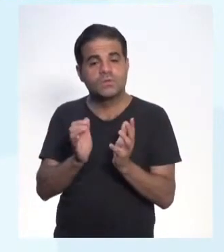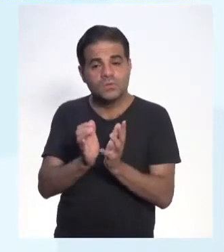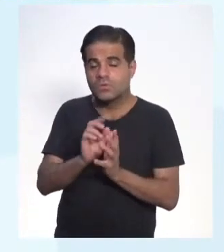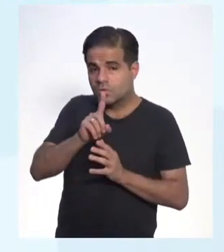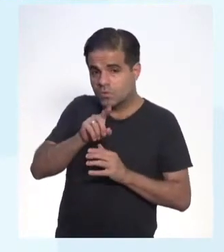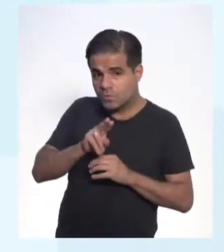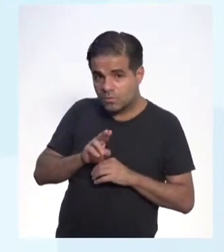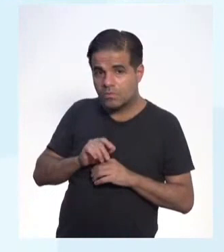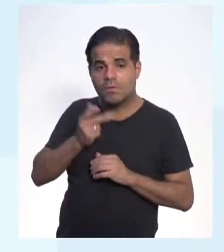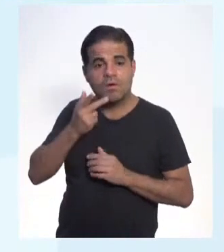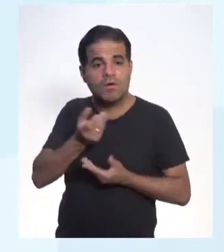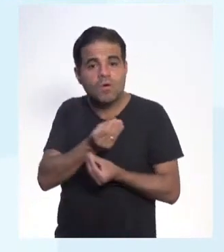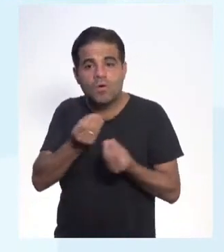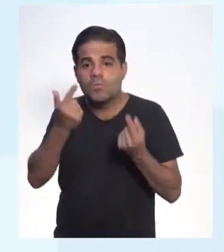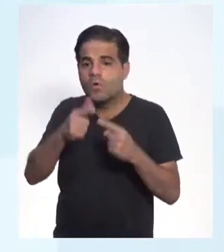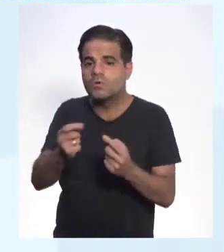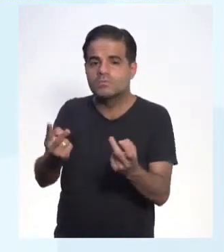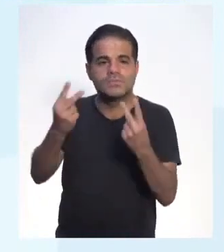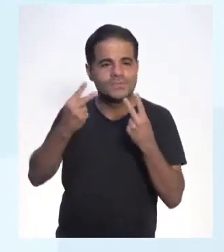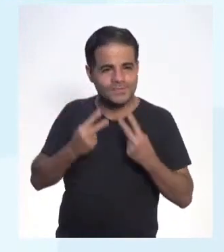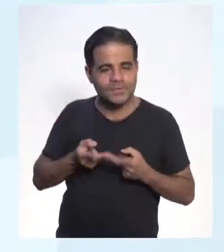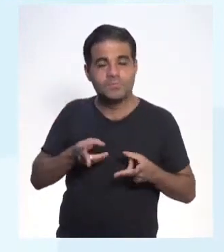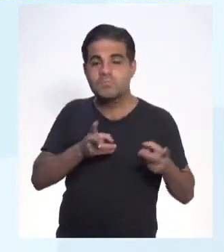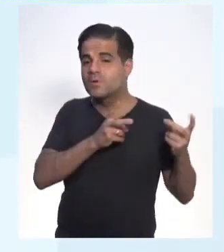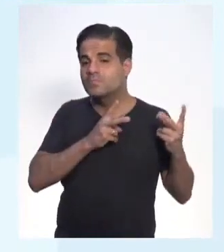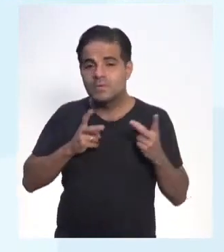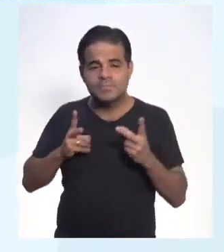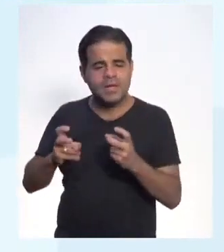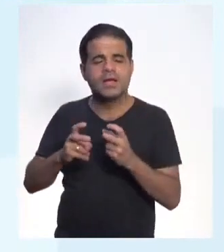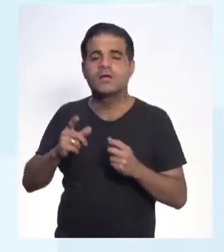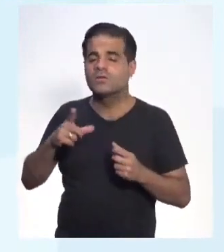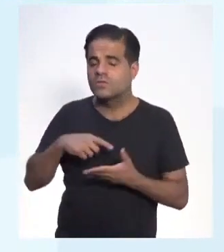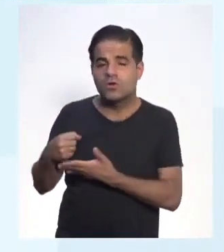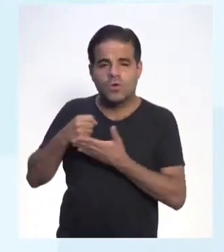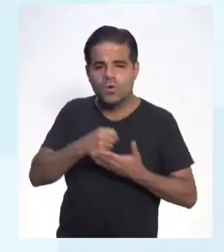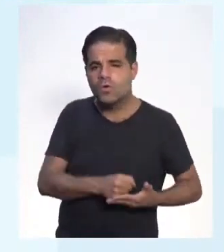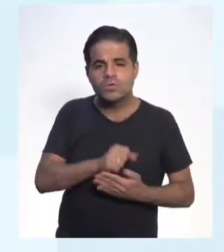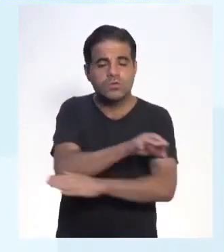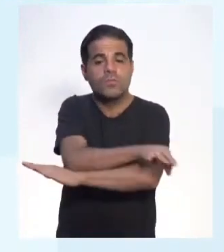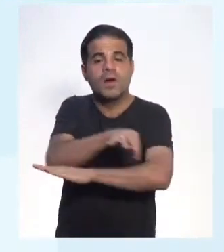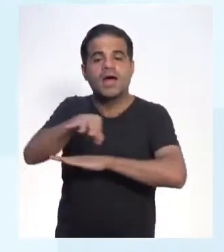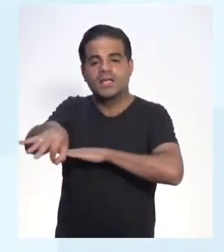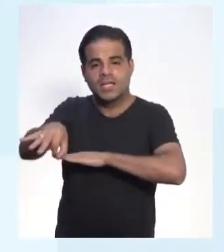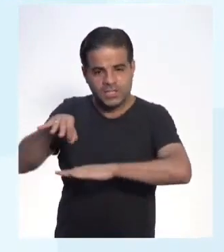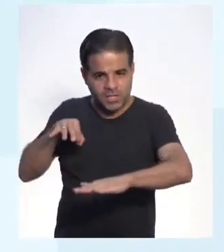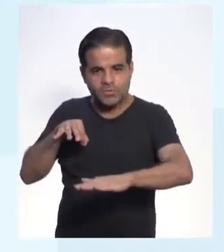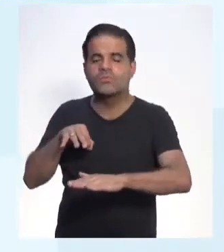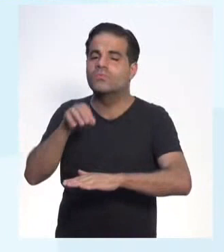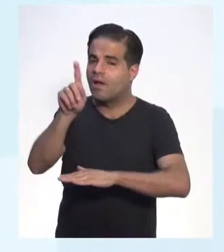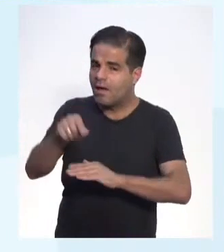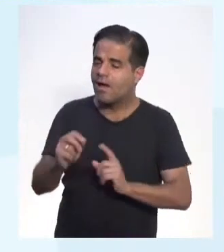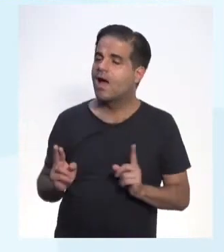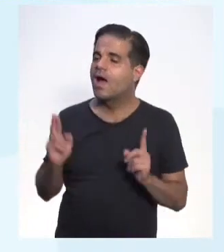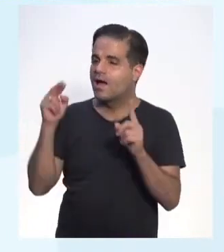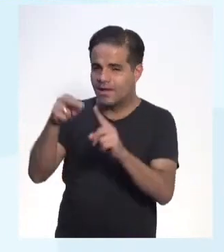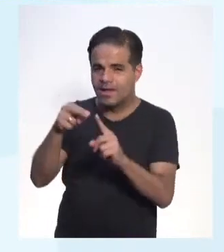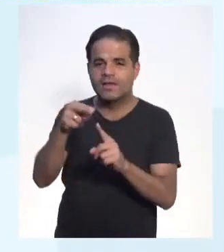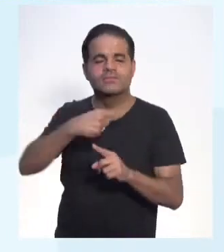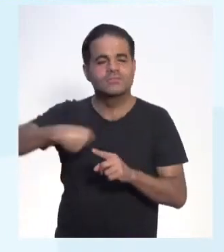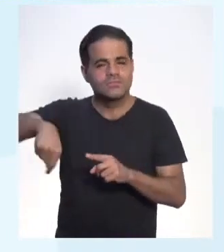falou, e a forma como os outros nos percebem, né? Então, eu trouxe uma arquitetura, né, que se refere a